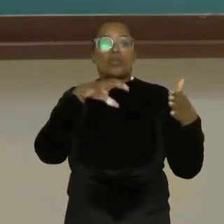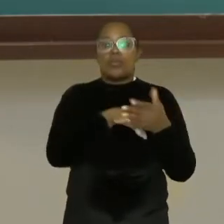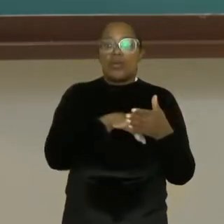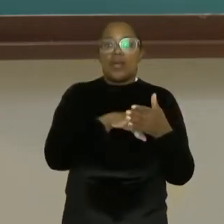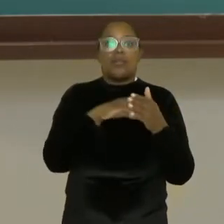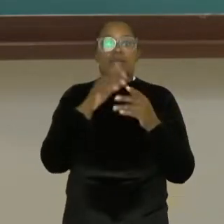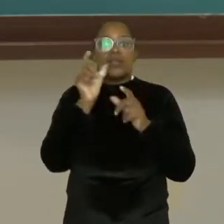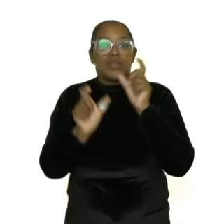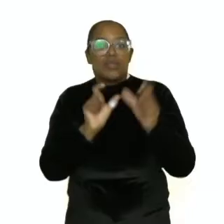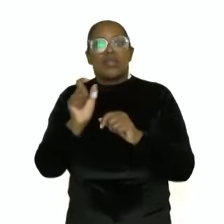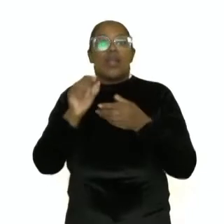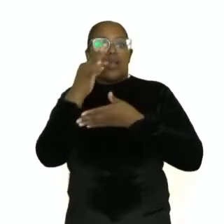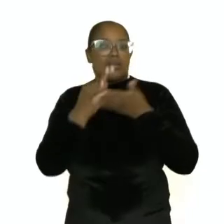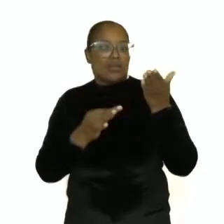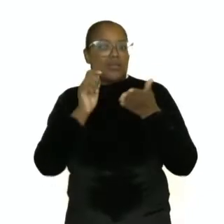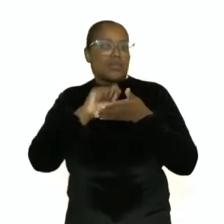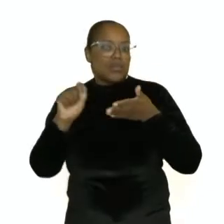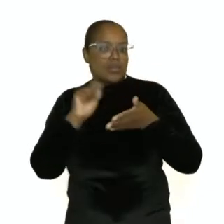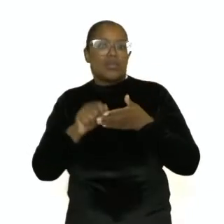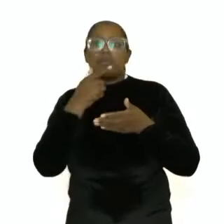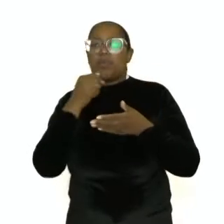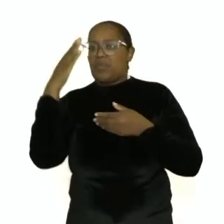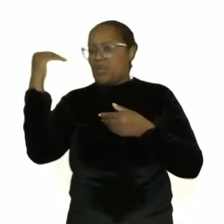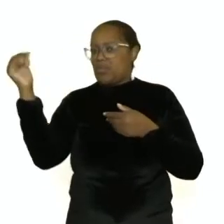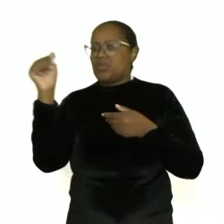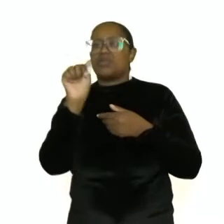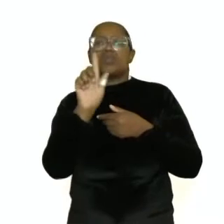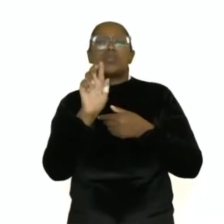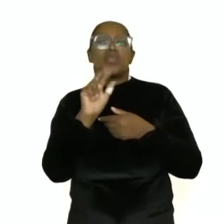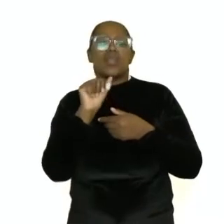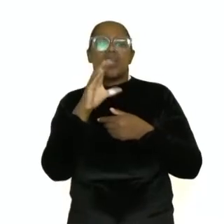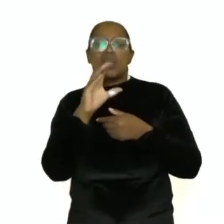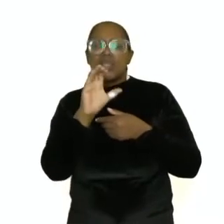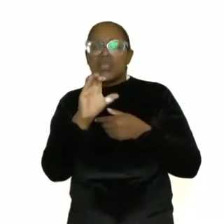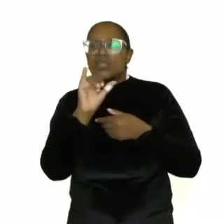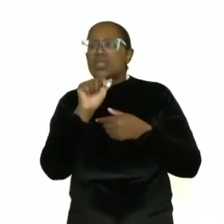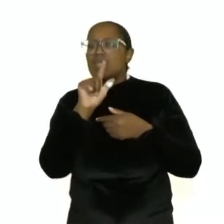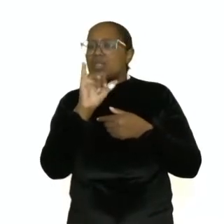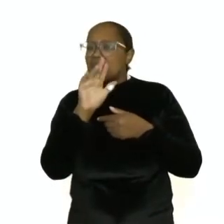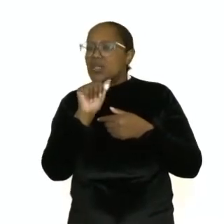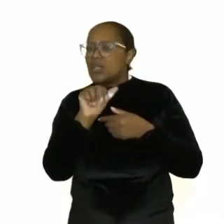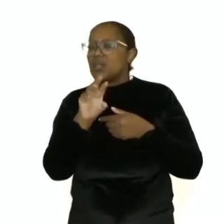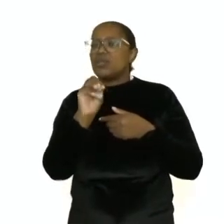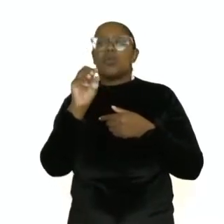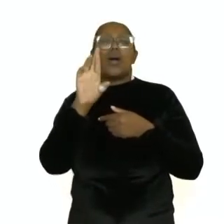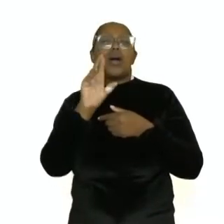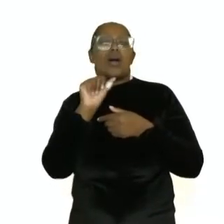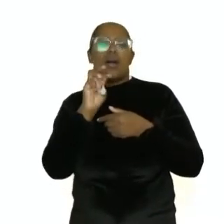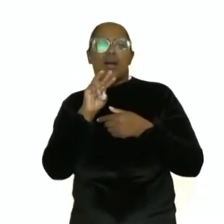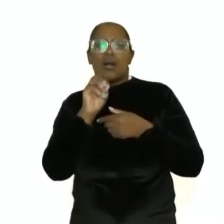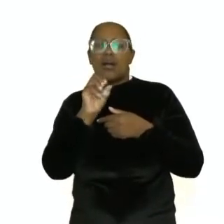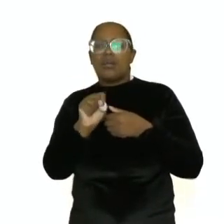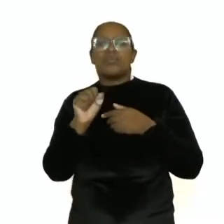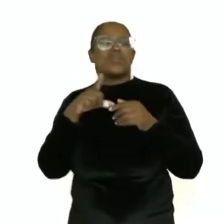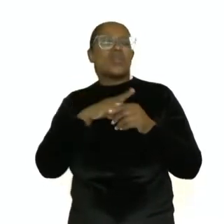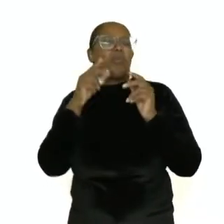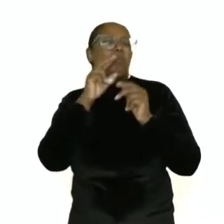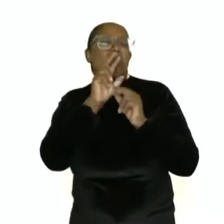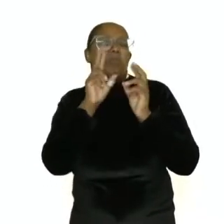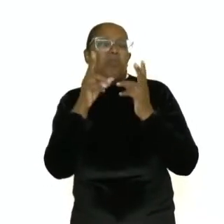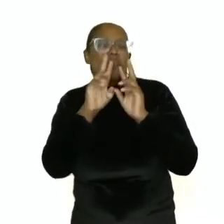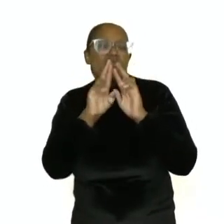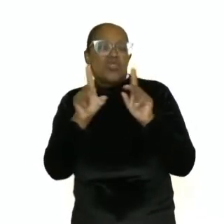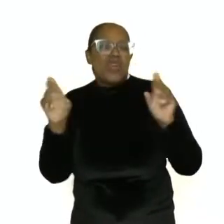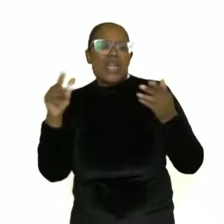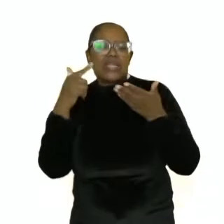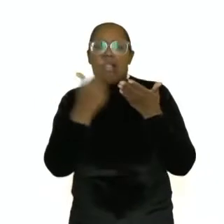esse texto foi escrito por Graciliano Ramos, que é o autor de Vidas Secas, São Bernardo, Memórias do Cárcere, Alexandre e